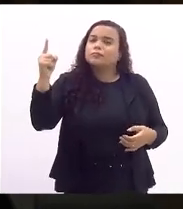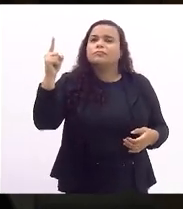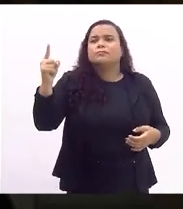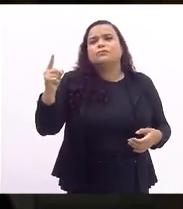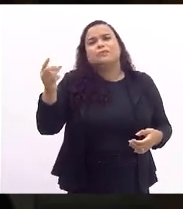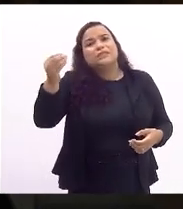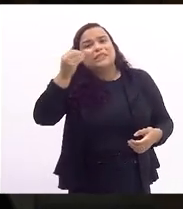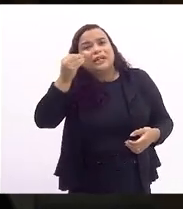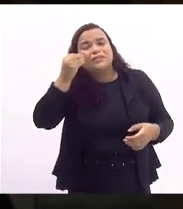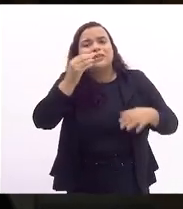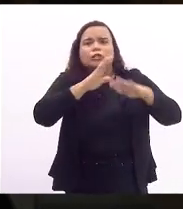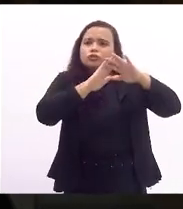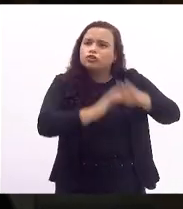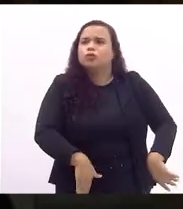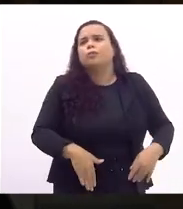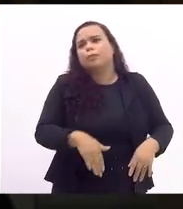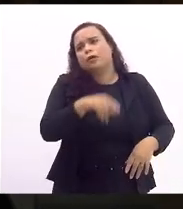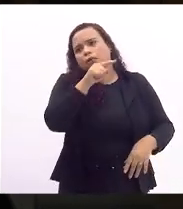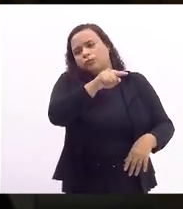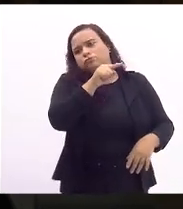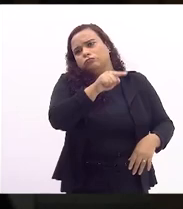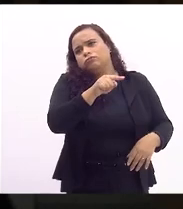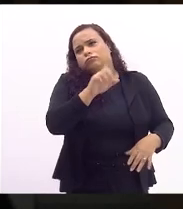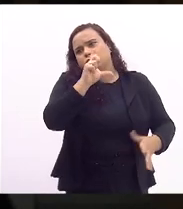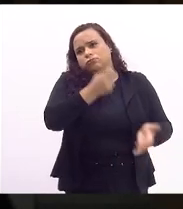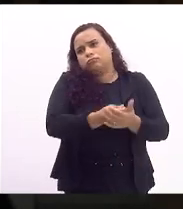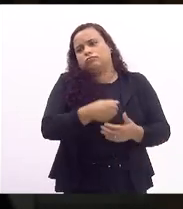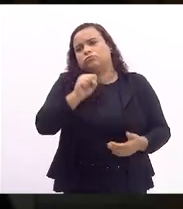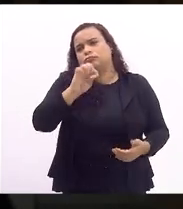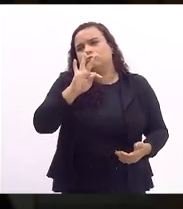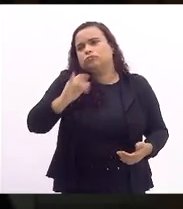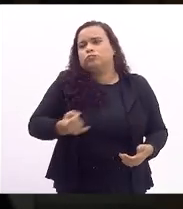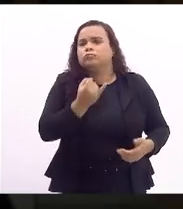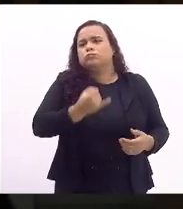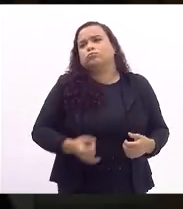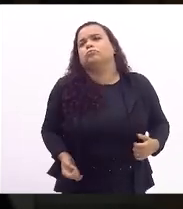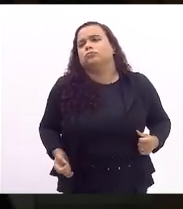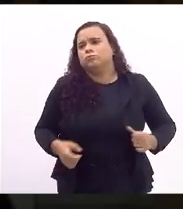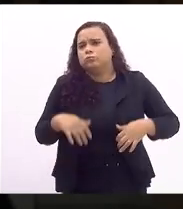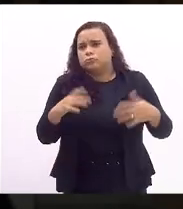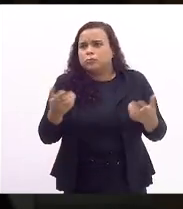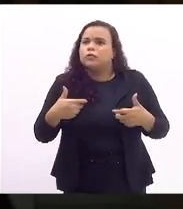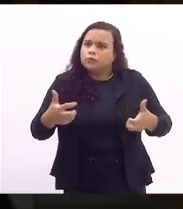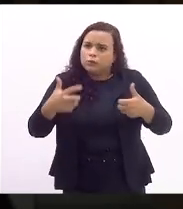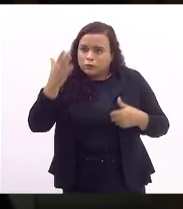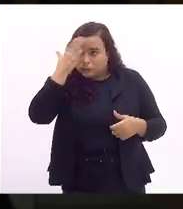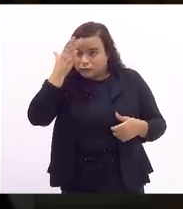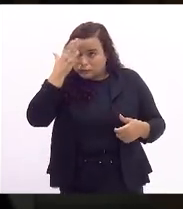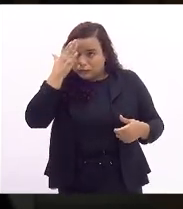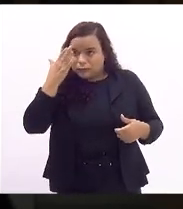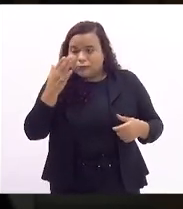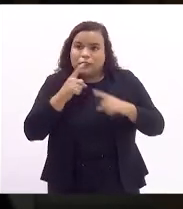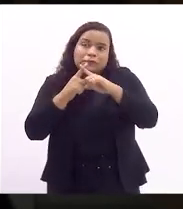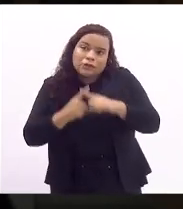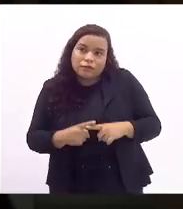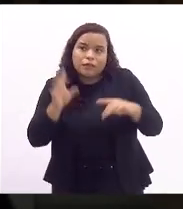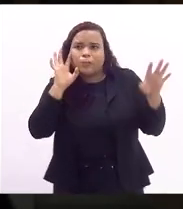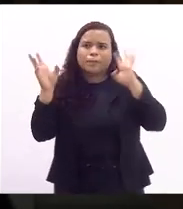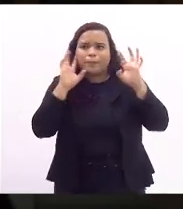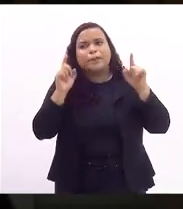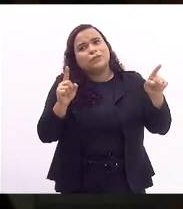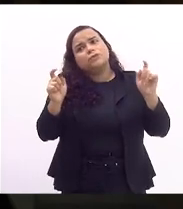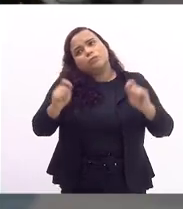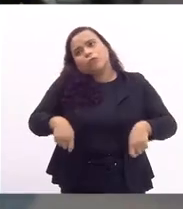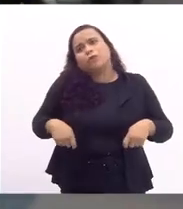e para tentar derrubar a decisão do STJ por isso que eu queria ouvir esse desafio pensar